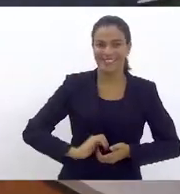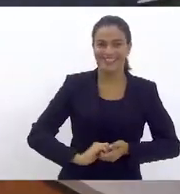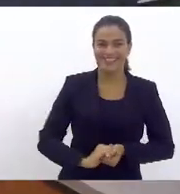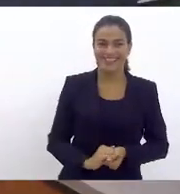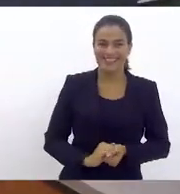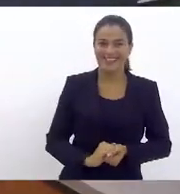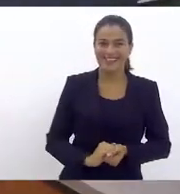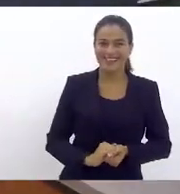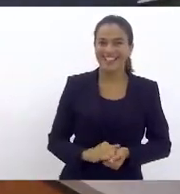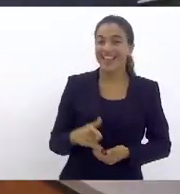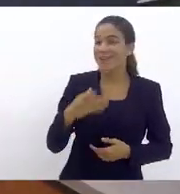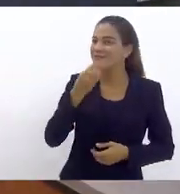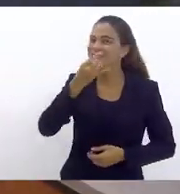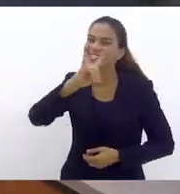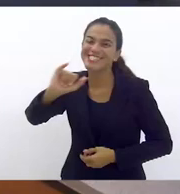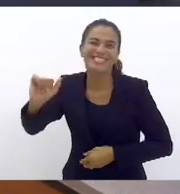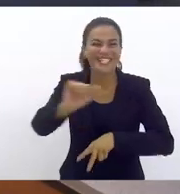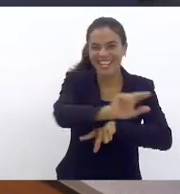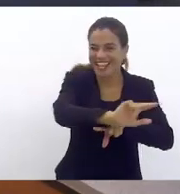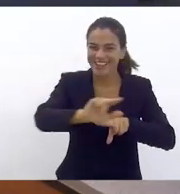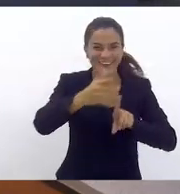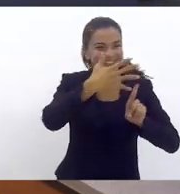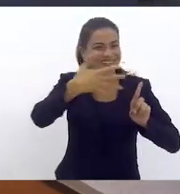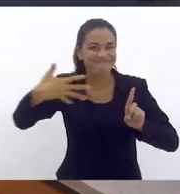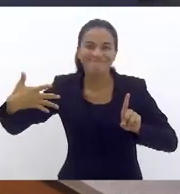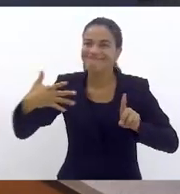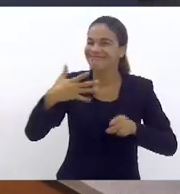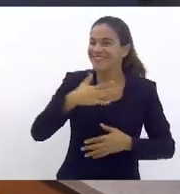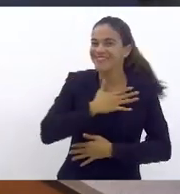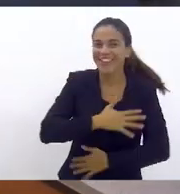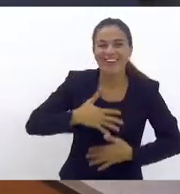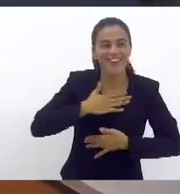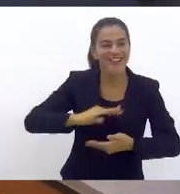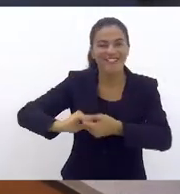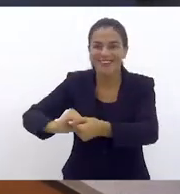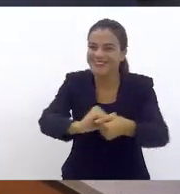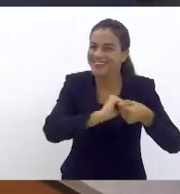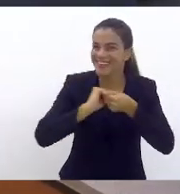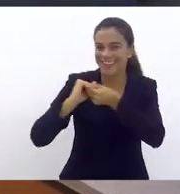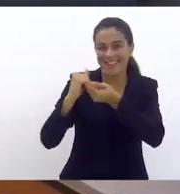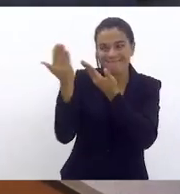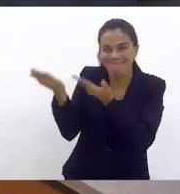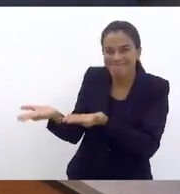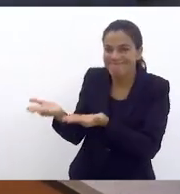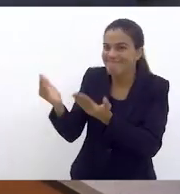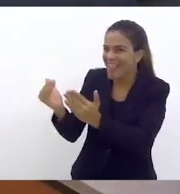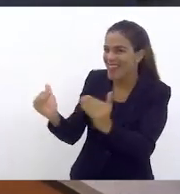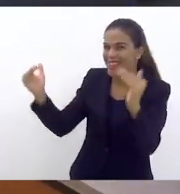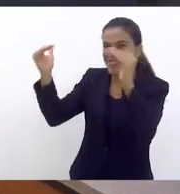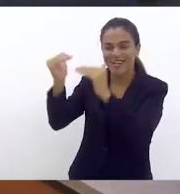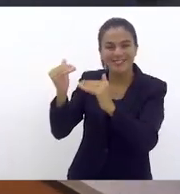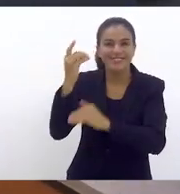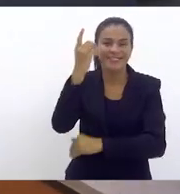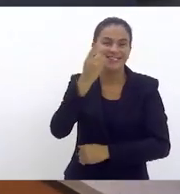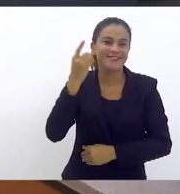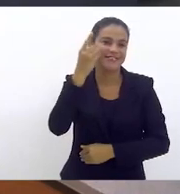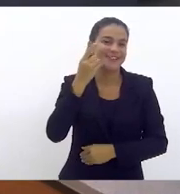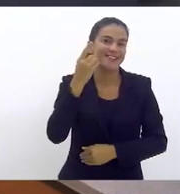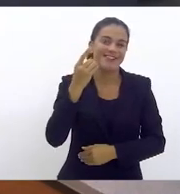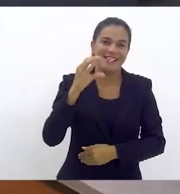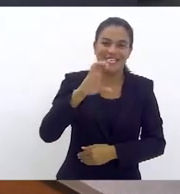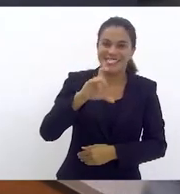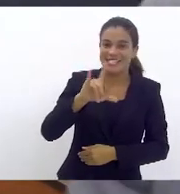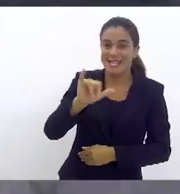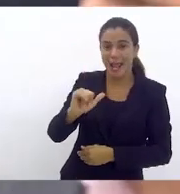Olá bom dia a todas e todos gostaria de saudar e cumprimentar iniciativa da nova belíssima deputada Célia Jordão estendendo Portanto